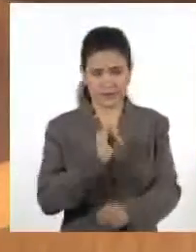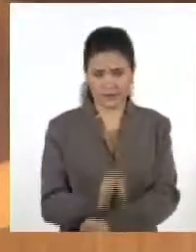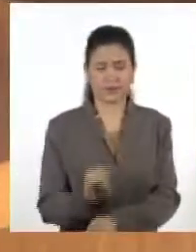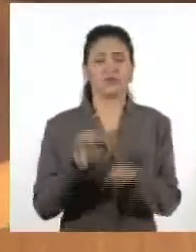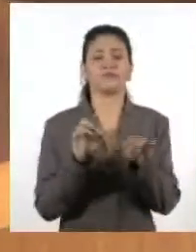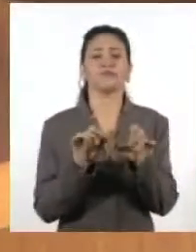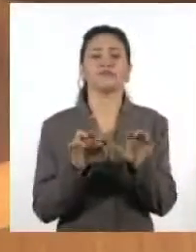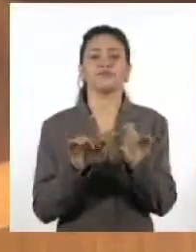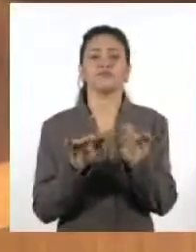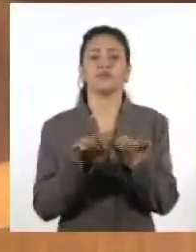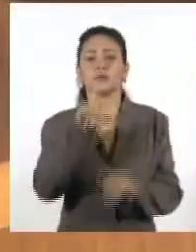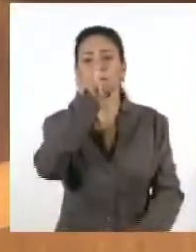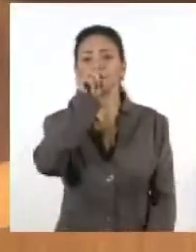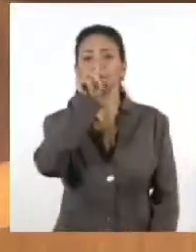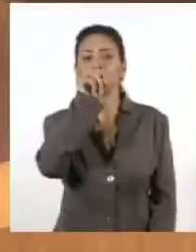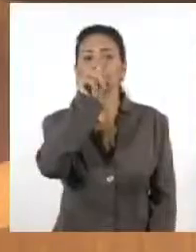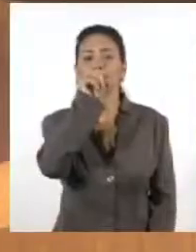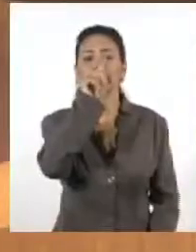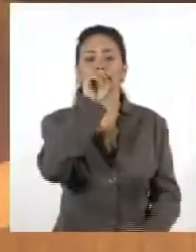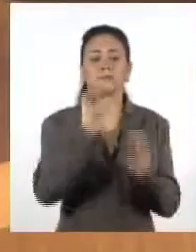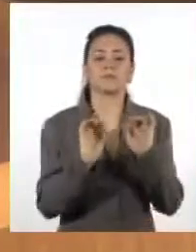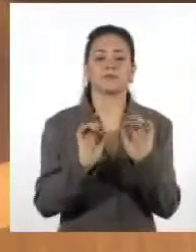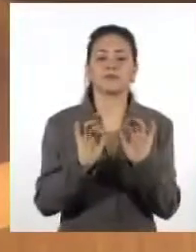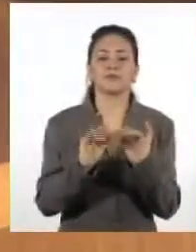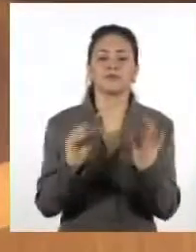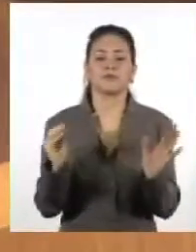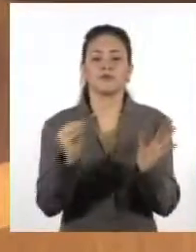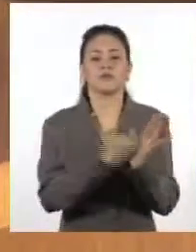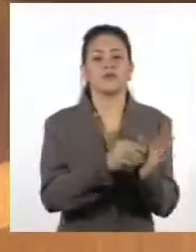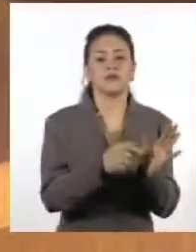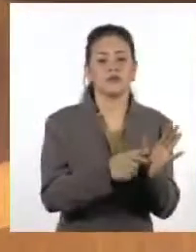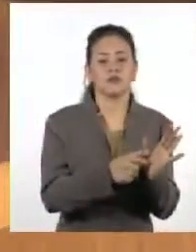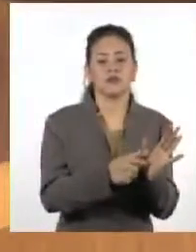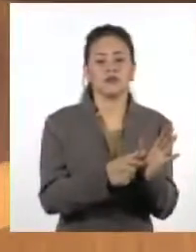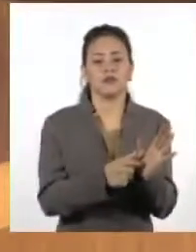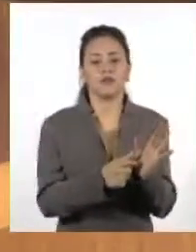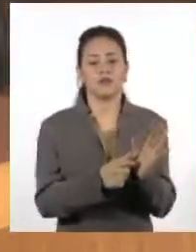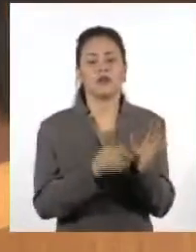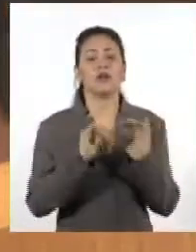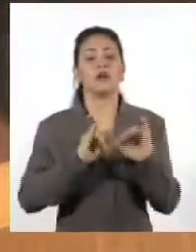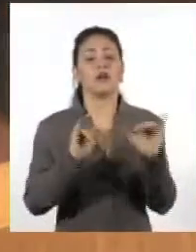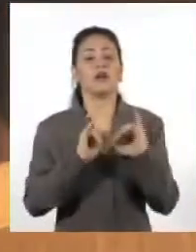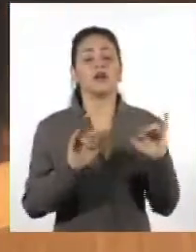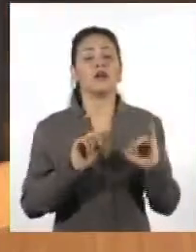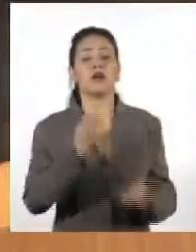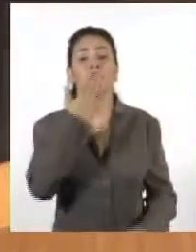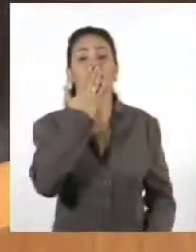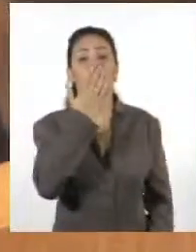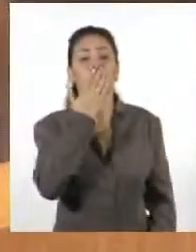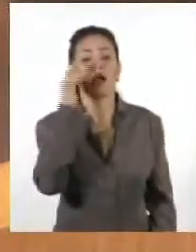twitter e diz que os índices estão aqui